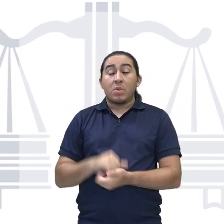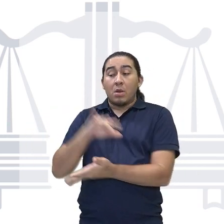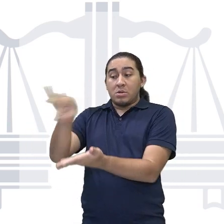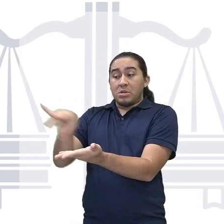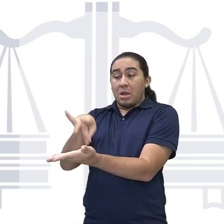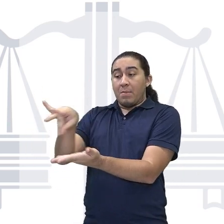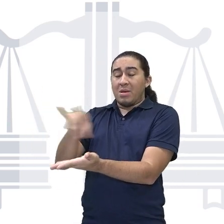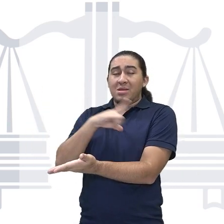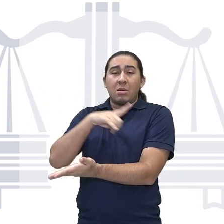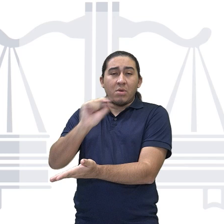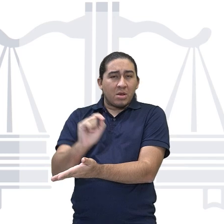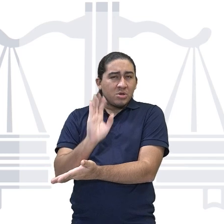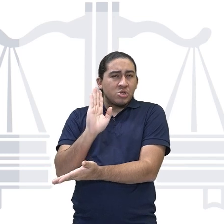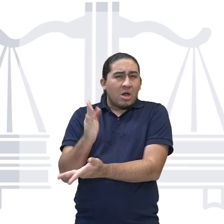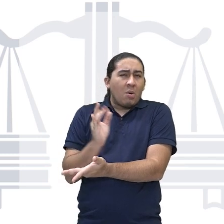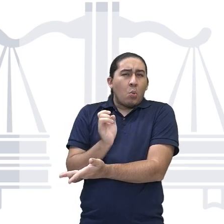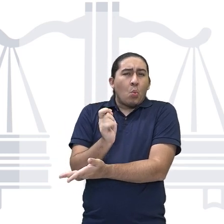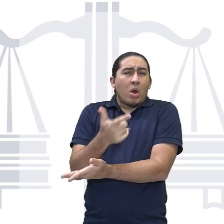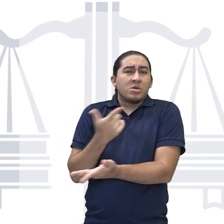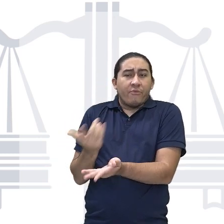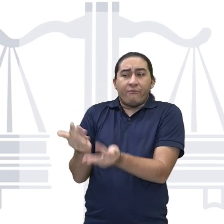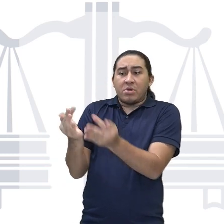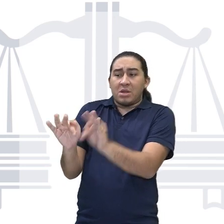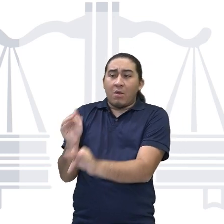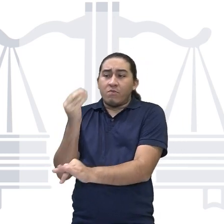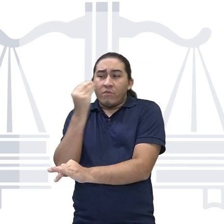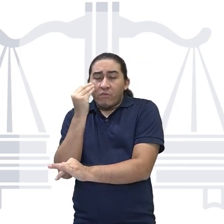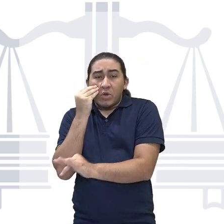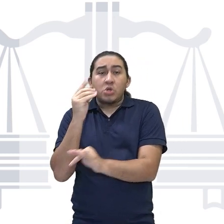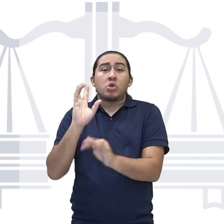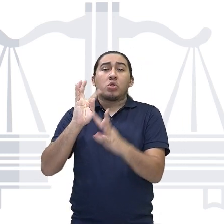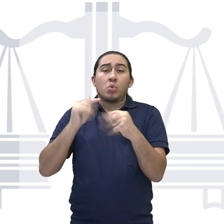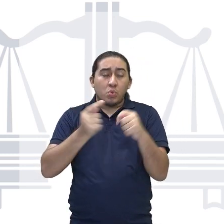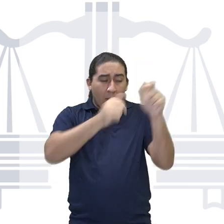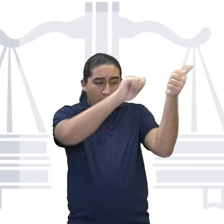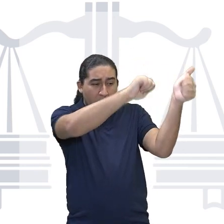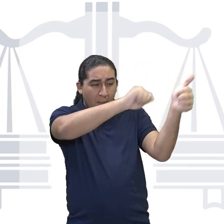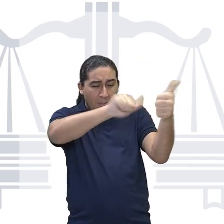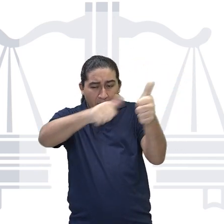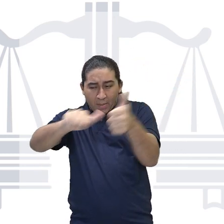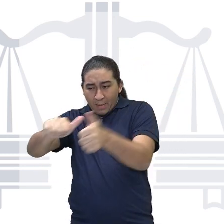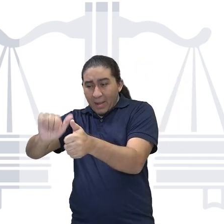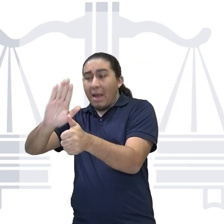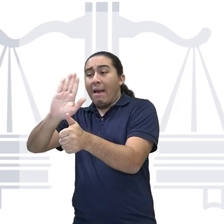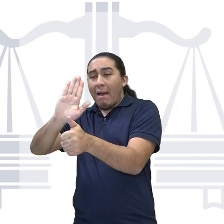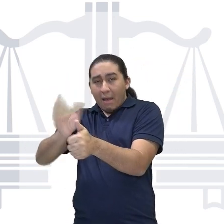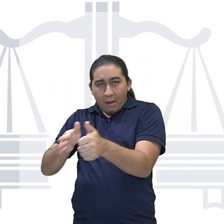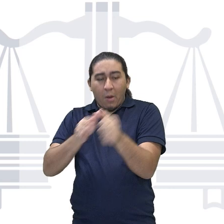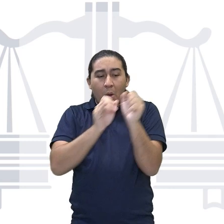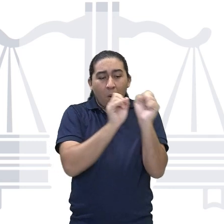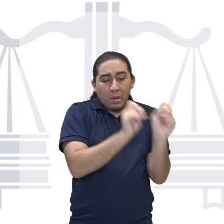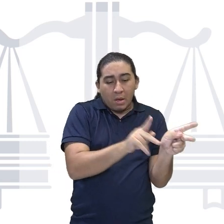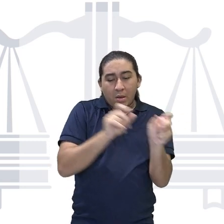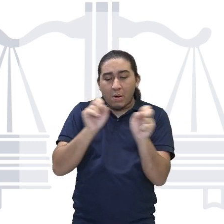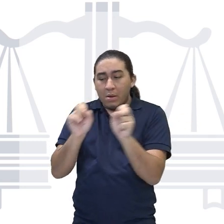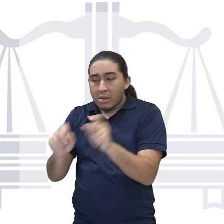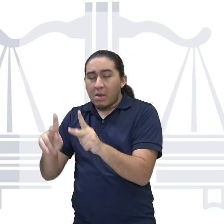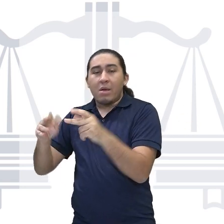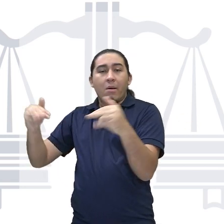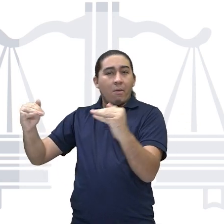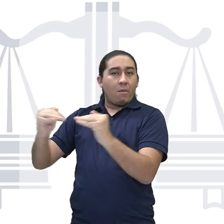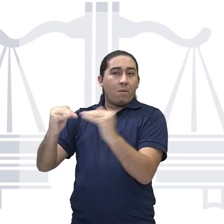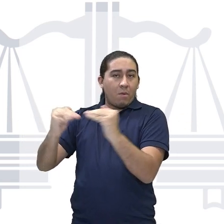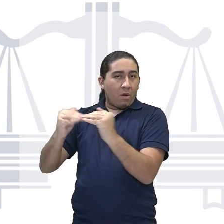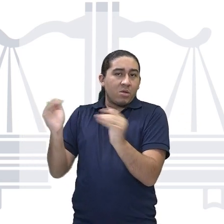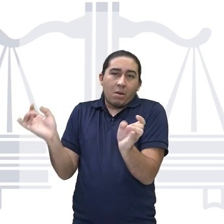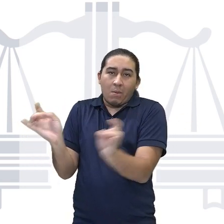no finzinho do processo para dar esse último ok, né? E a gente também faz aqui